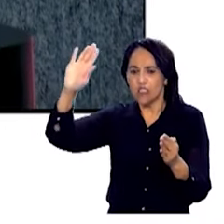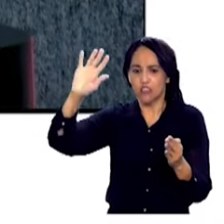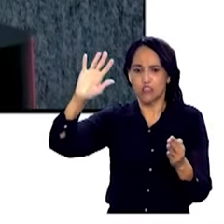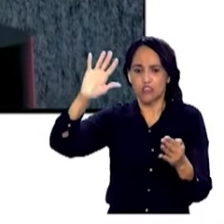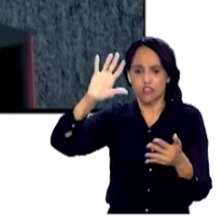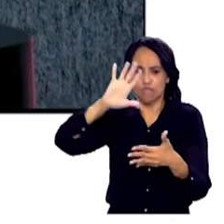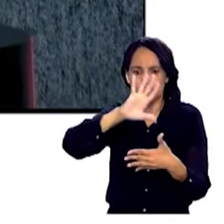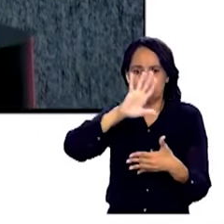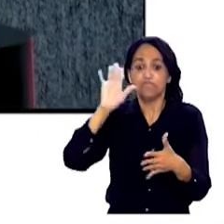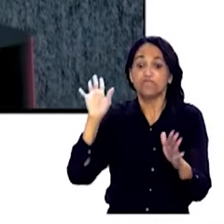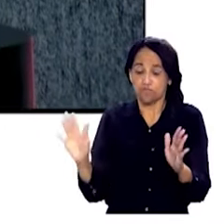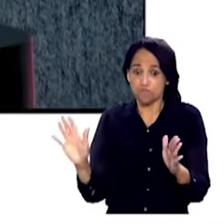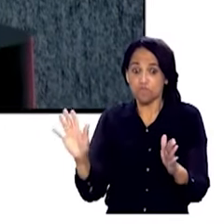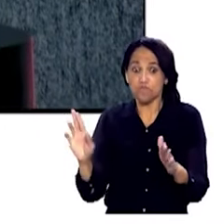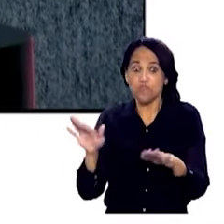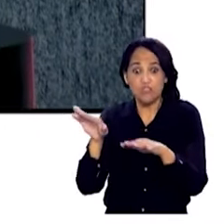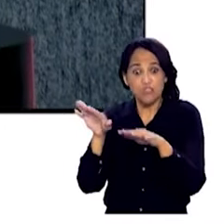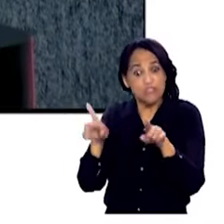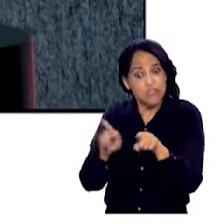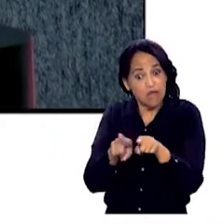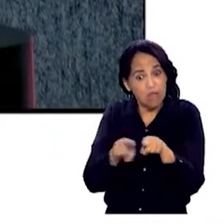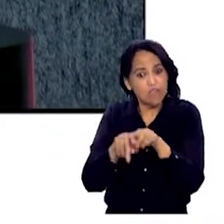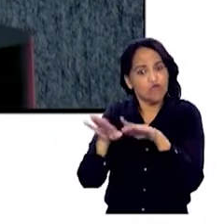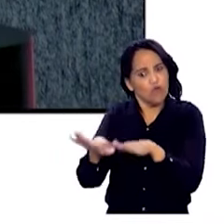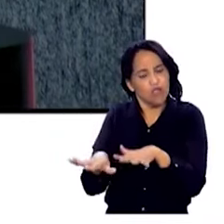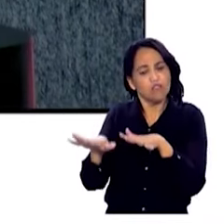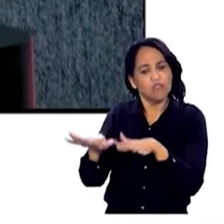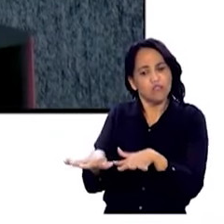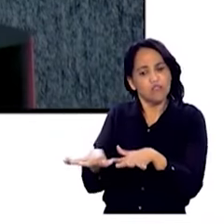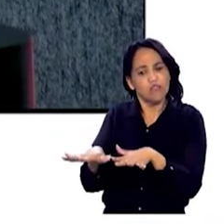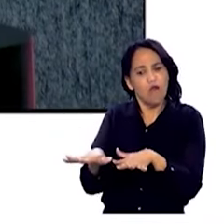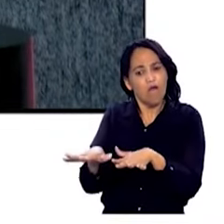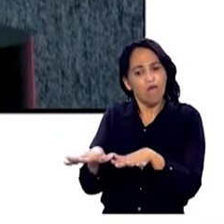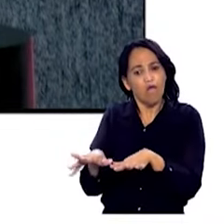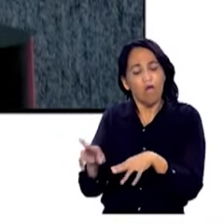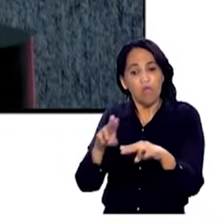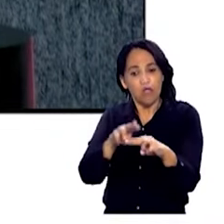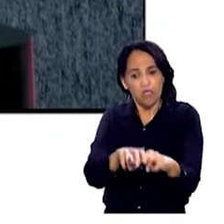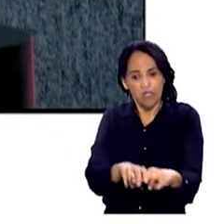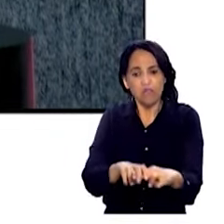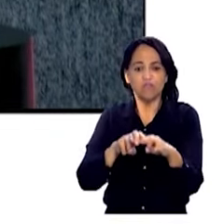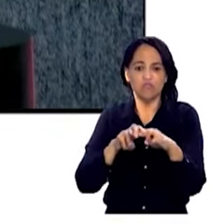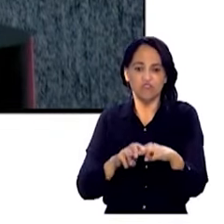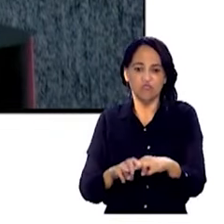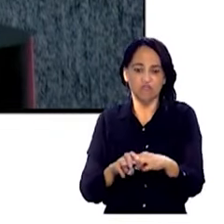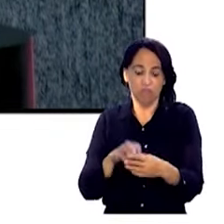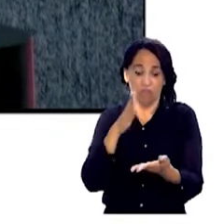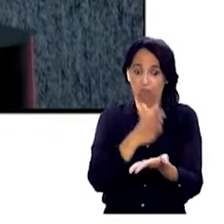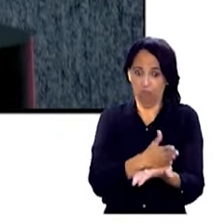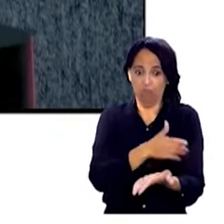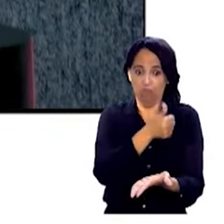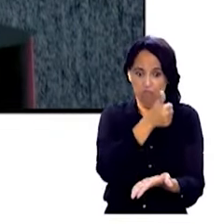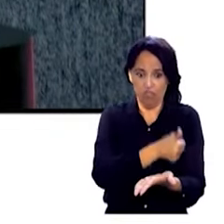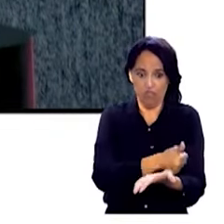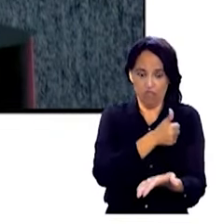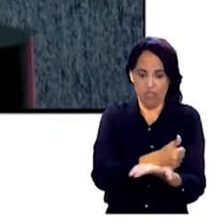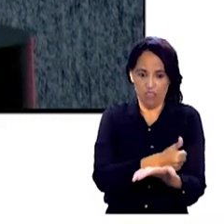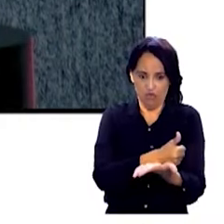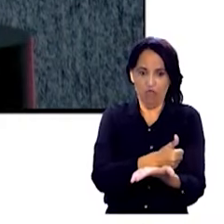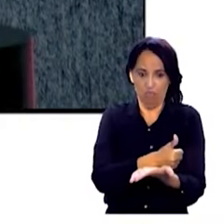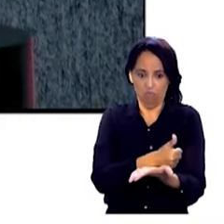e por essa razão essas três partes vão se chamar em primeiro lugar Break on